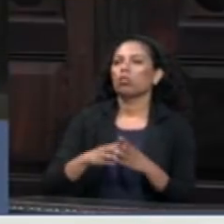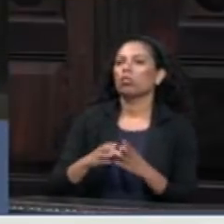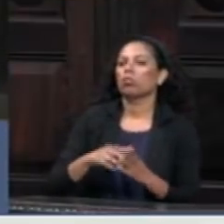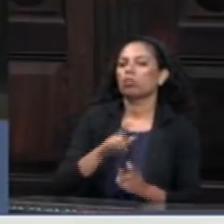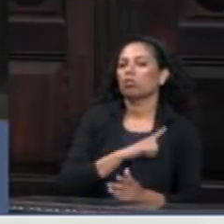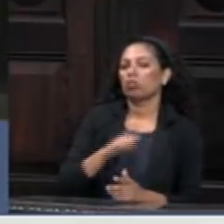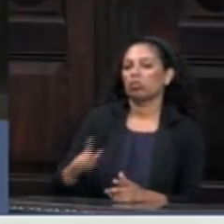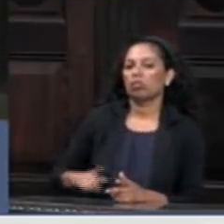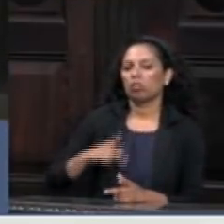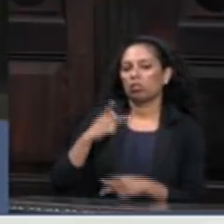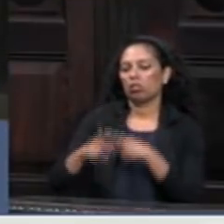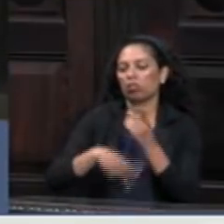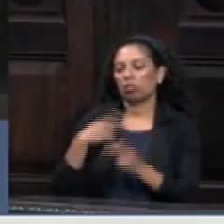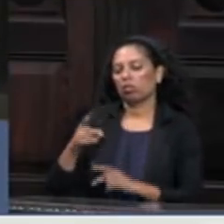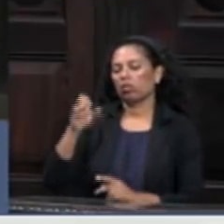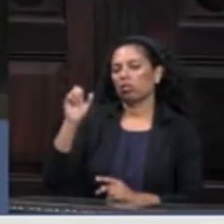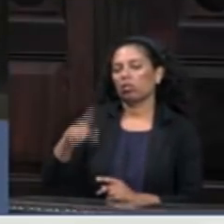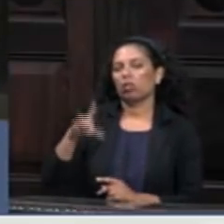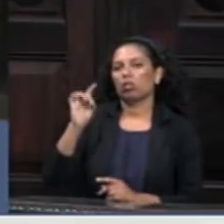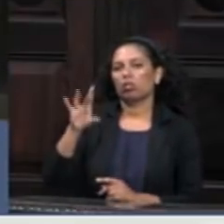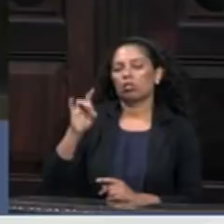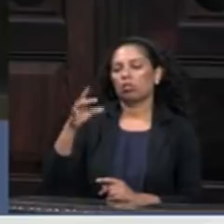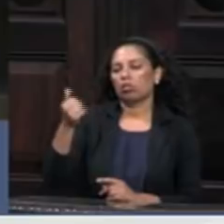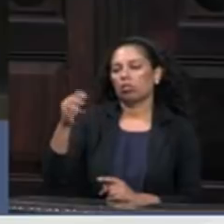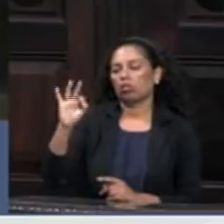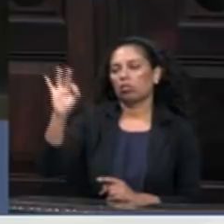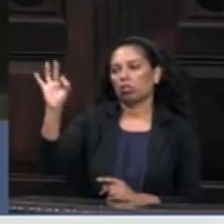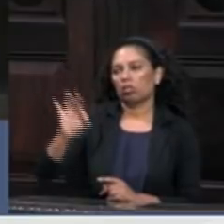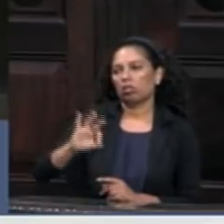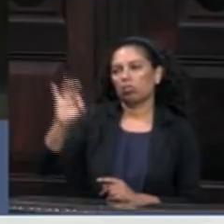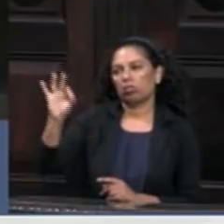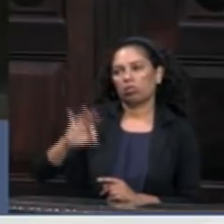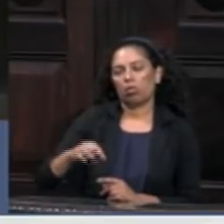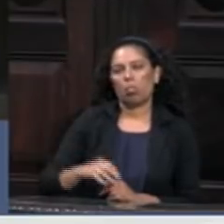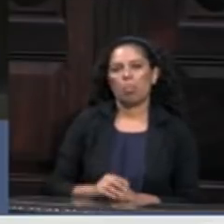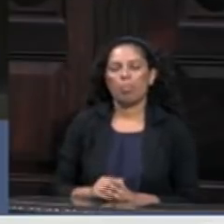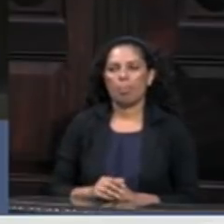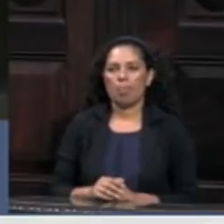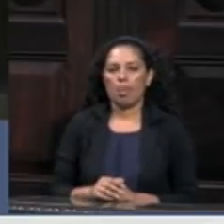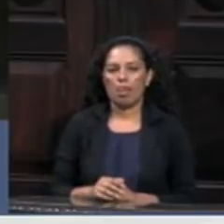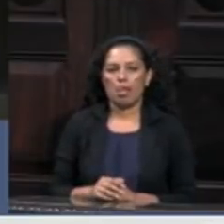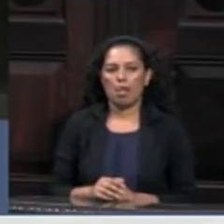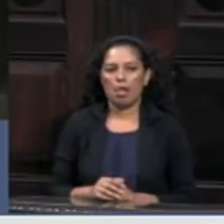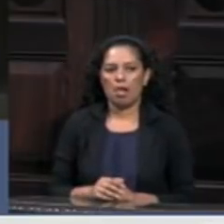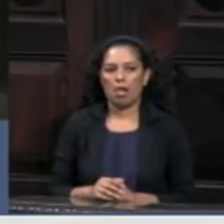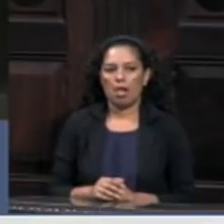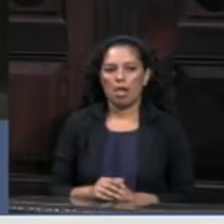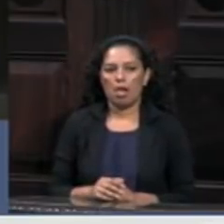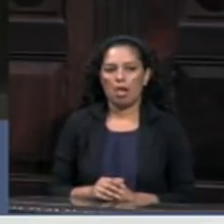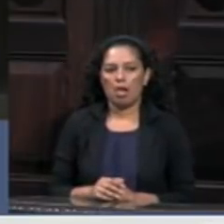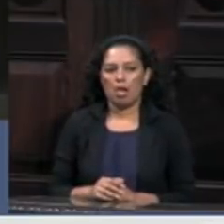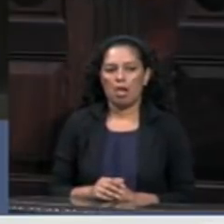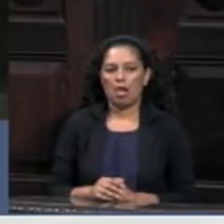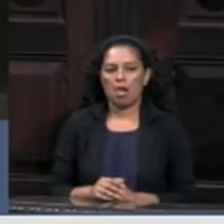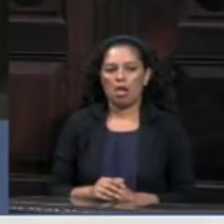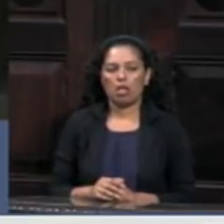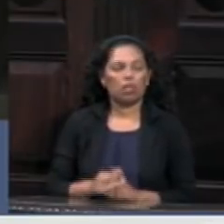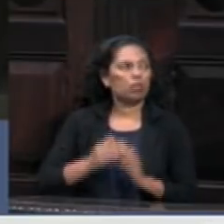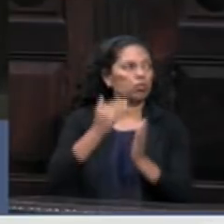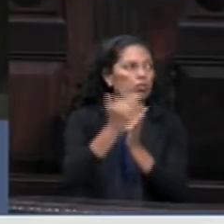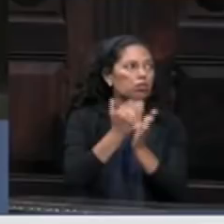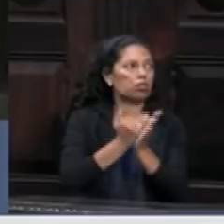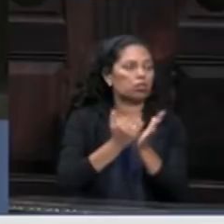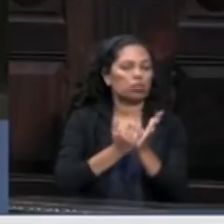E falta um destaque, que é destaque do deputado Flávio Serafini, que fala do 12º na educação e da saúde. Na verdade, o orçamento já é